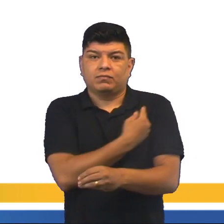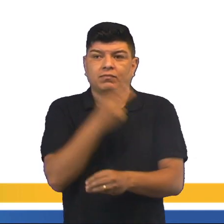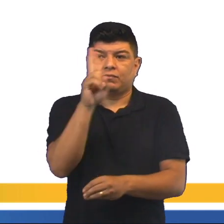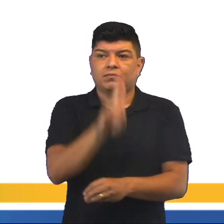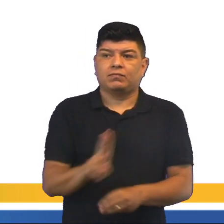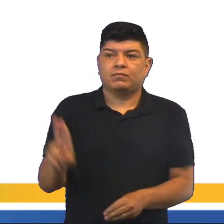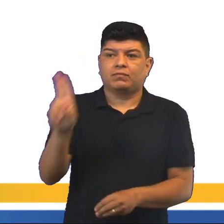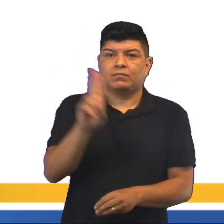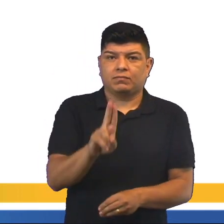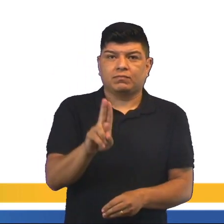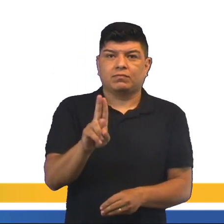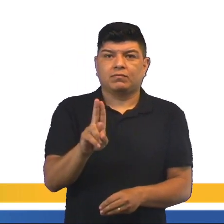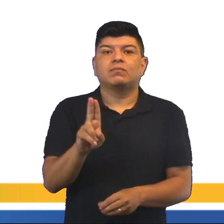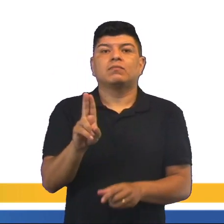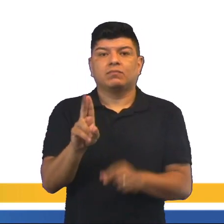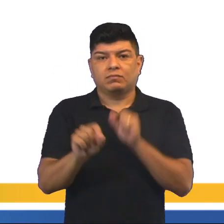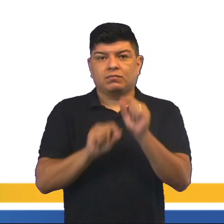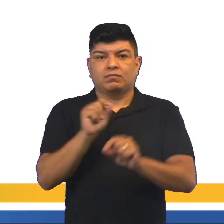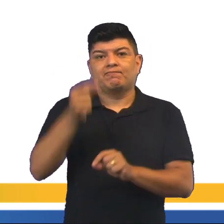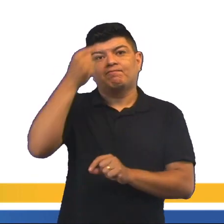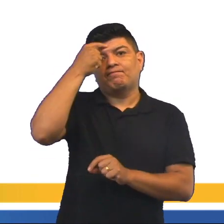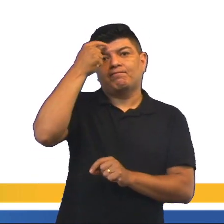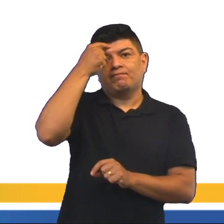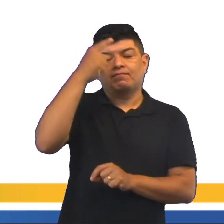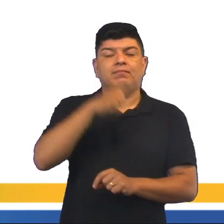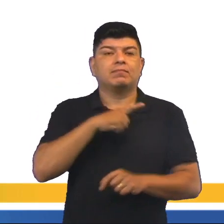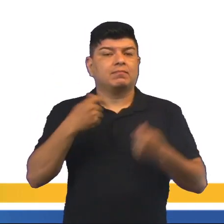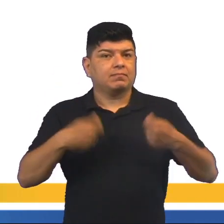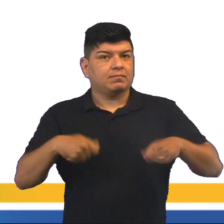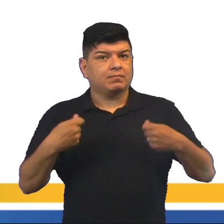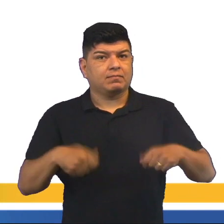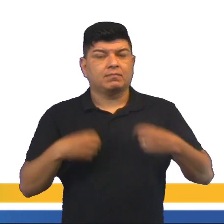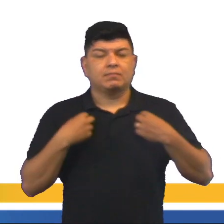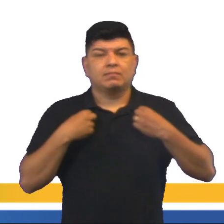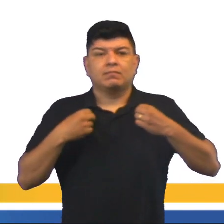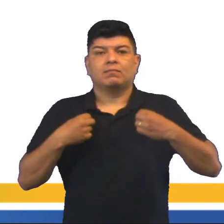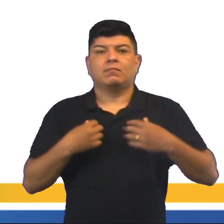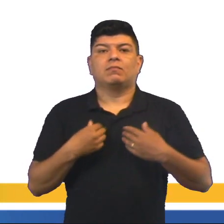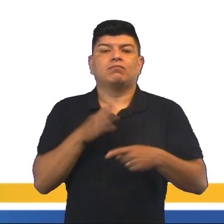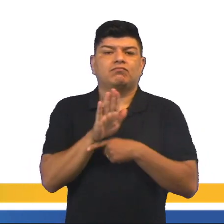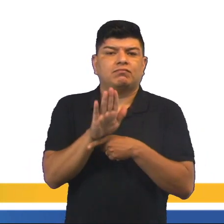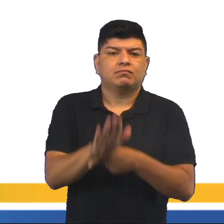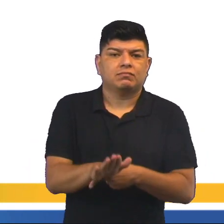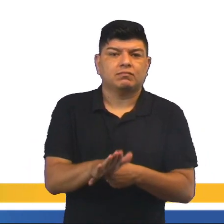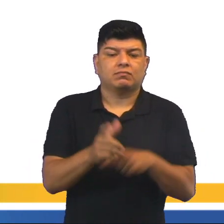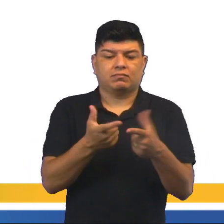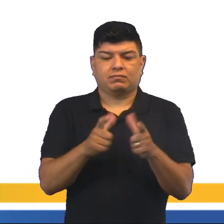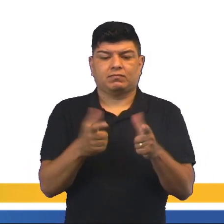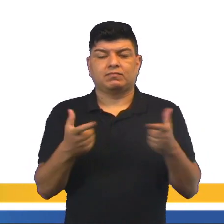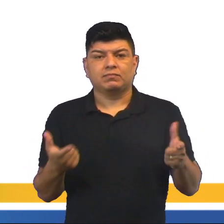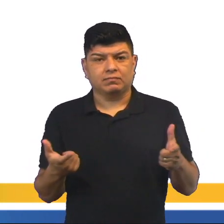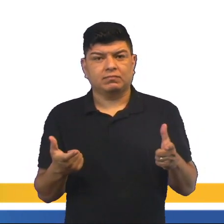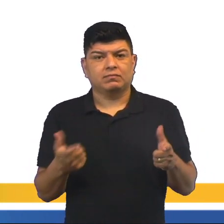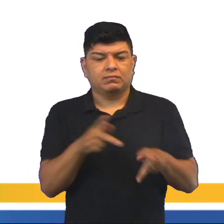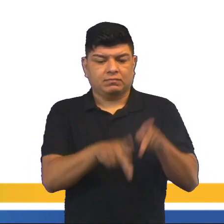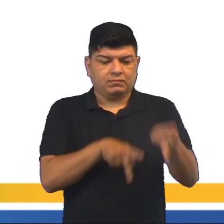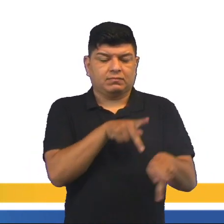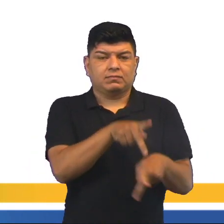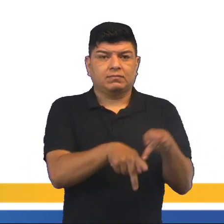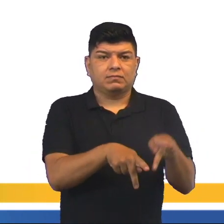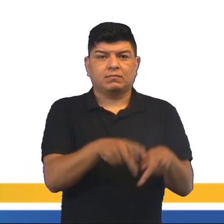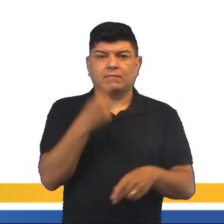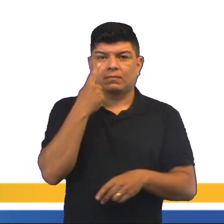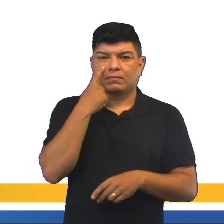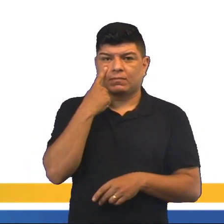utilizamos vem do meio ambiente. Então, há de se pensar nessa coisa, né? E o que é que contribuiu com o crescimento populacional? Quando a